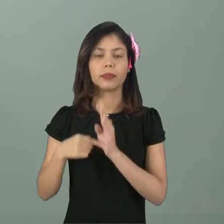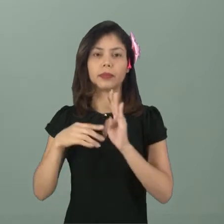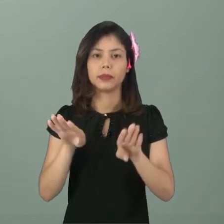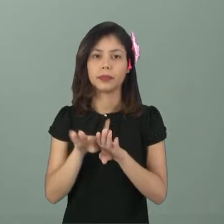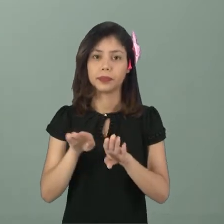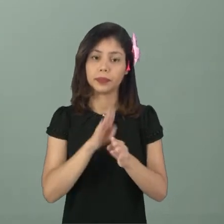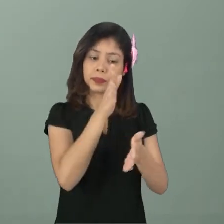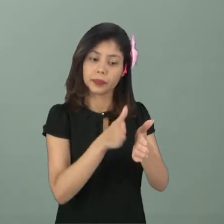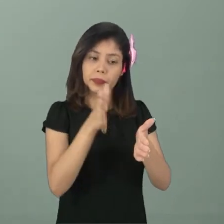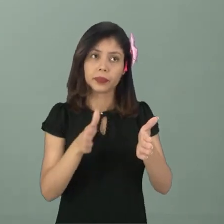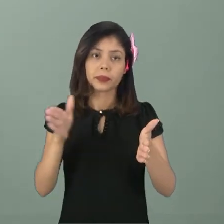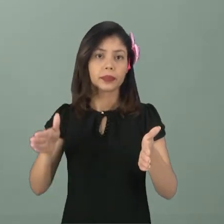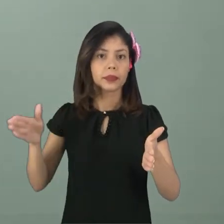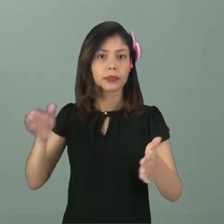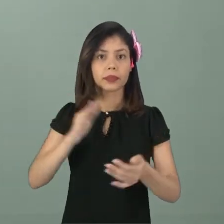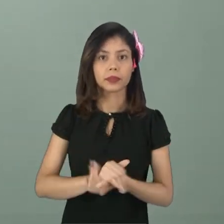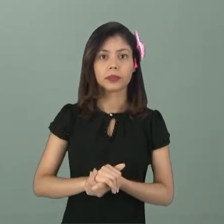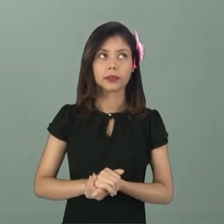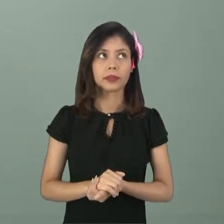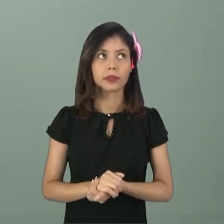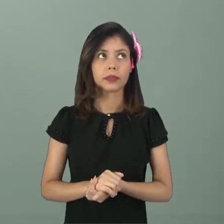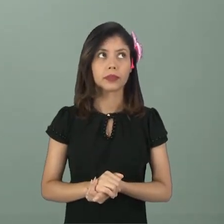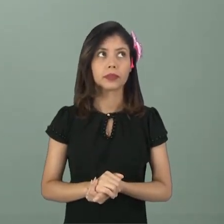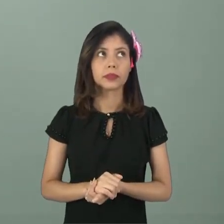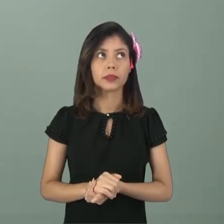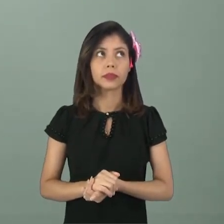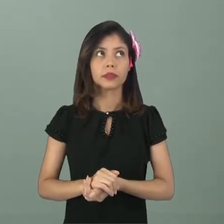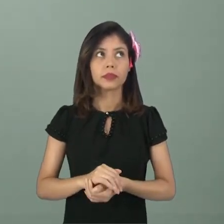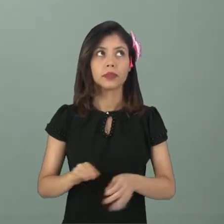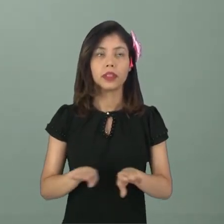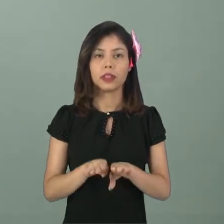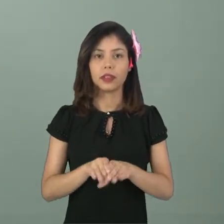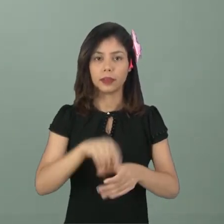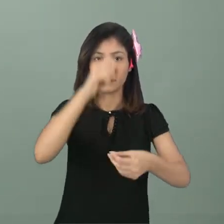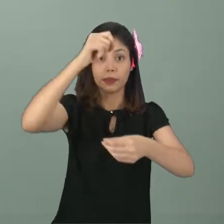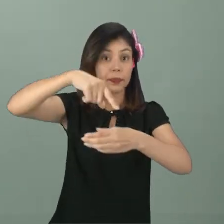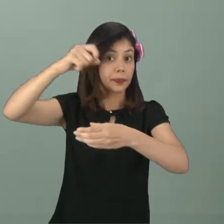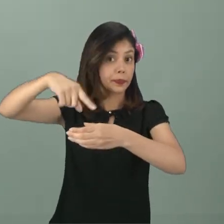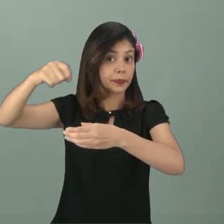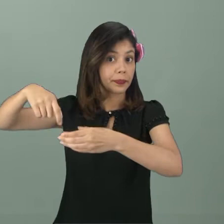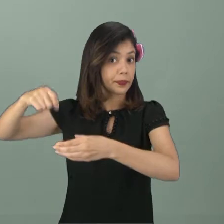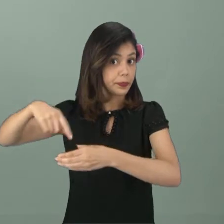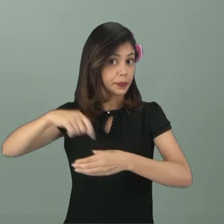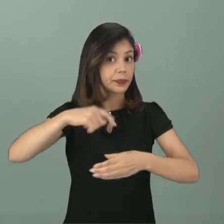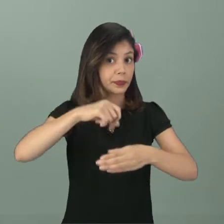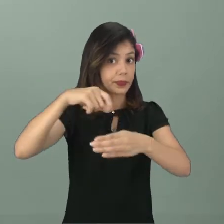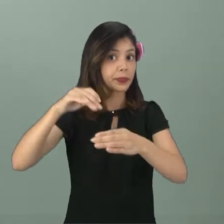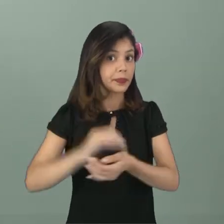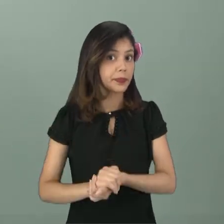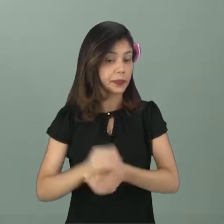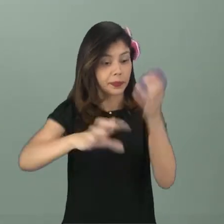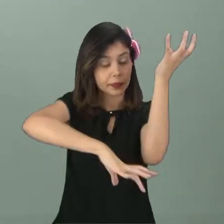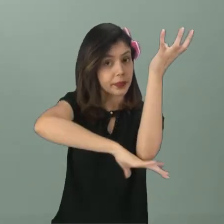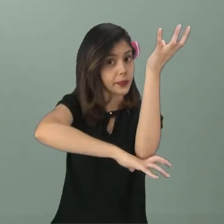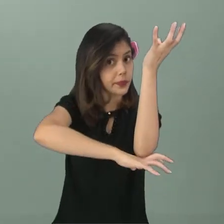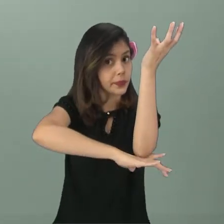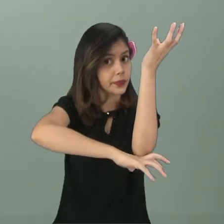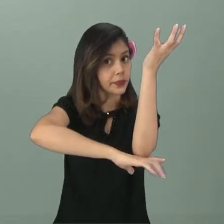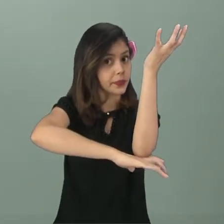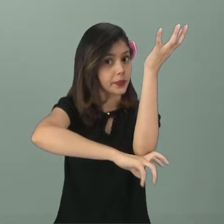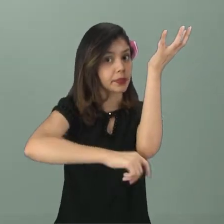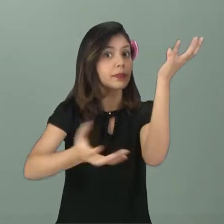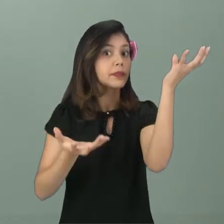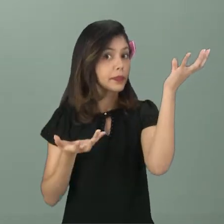essas fases, cada uma delas tem uma importância dentro do cultivo de certas plantas. Cultivo da raiz, se